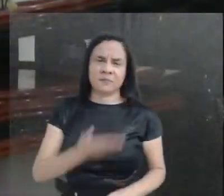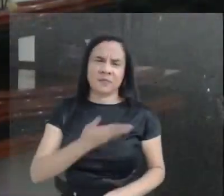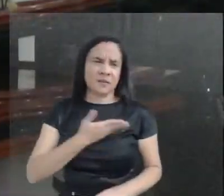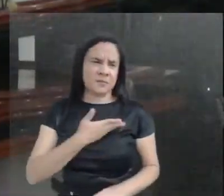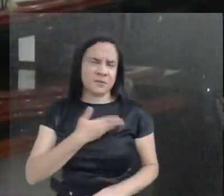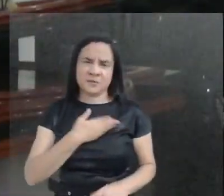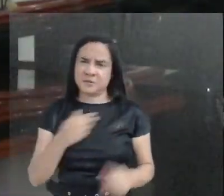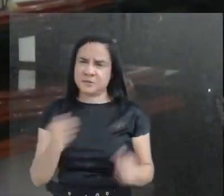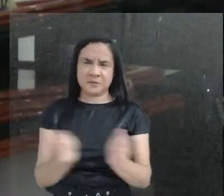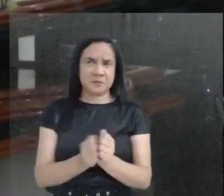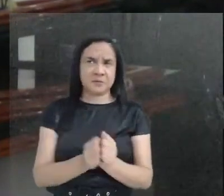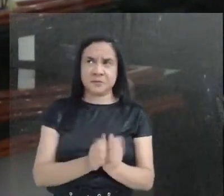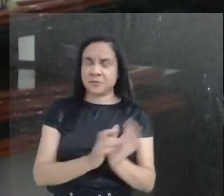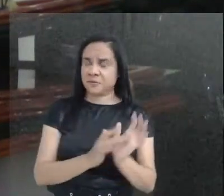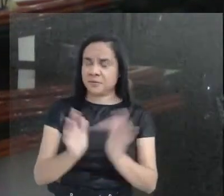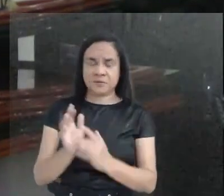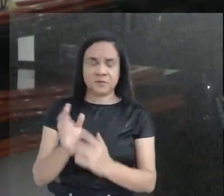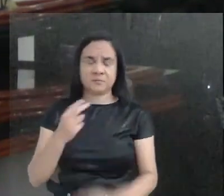gentios.